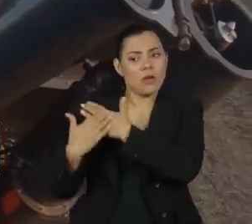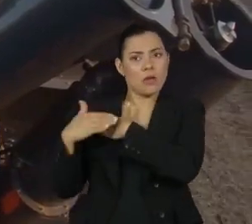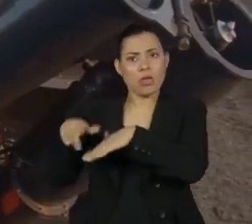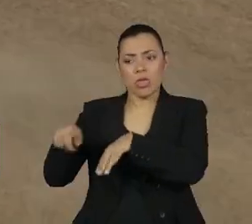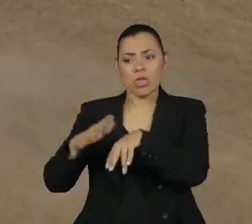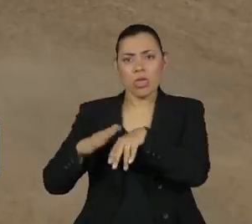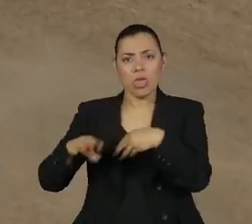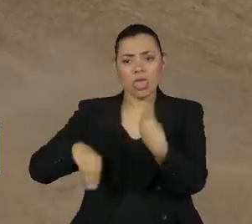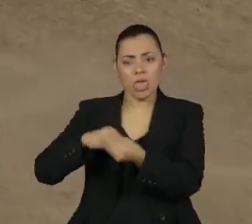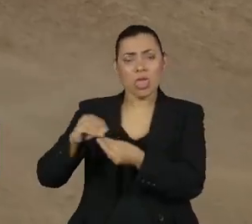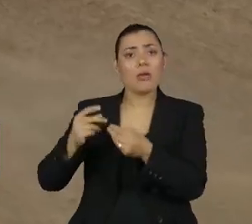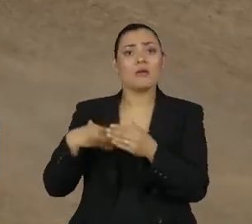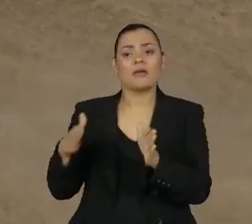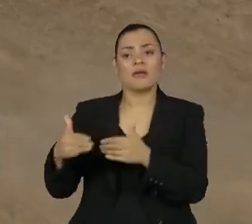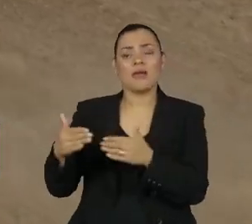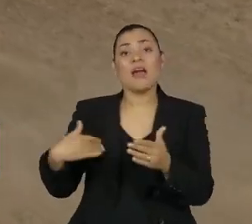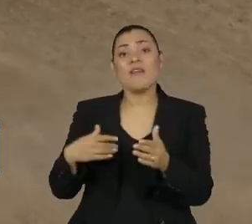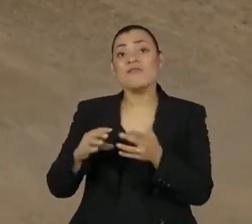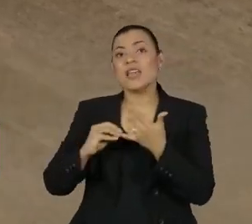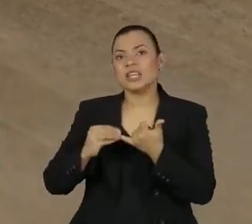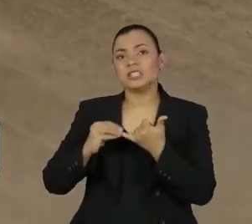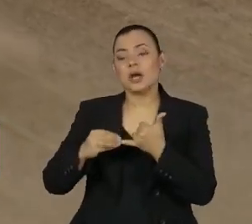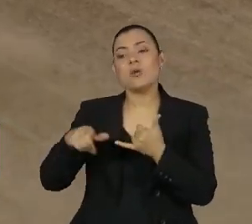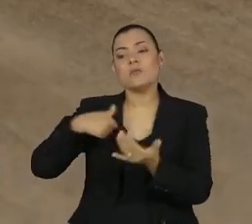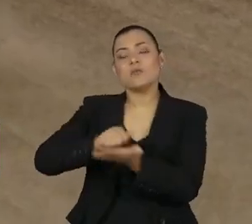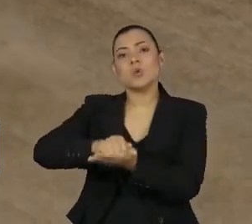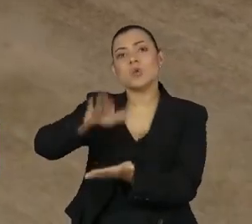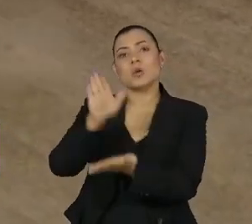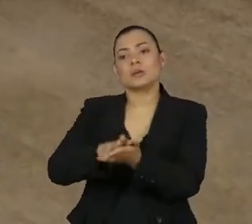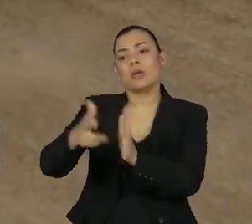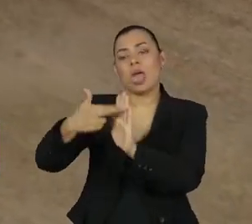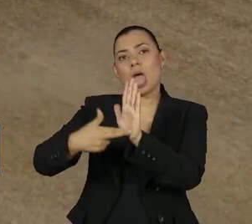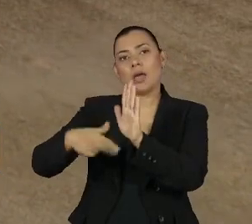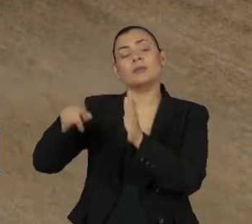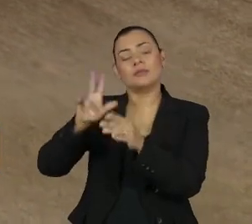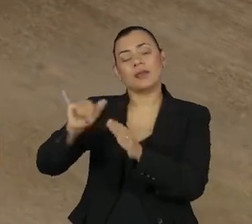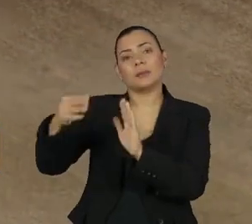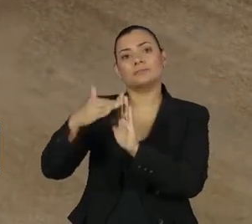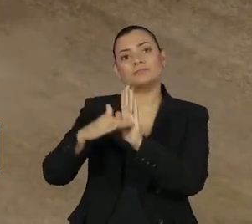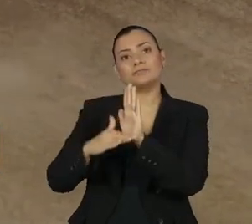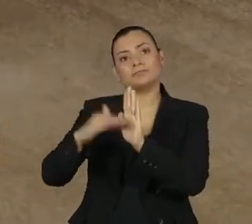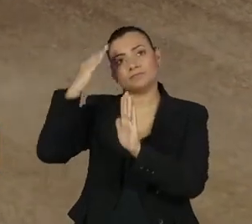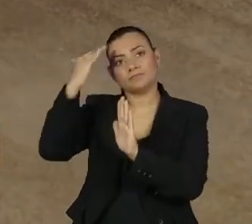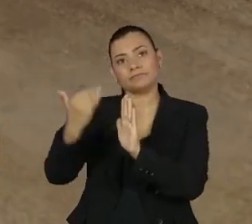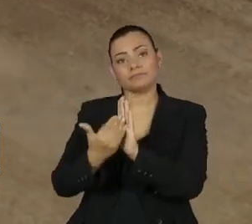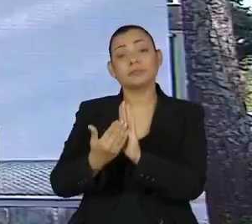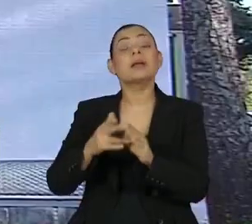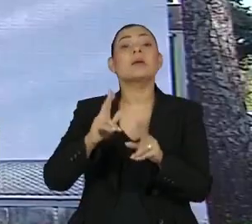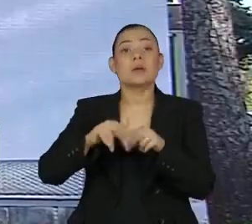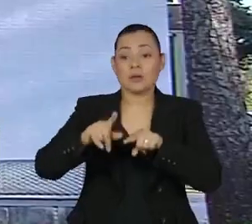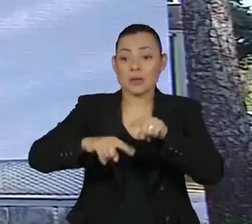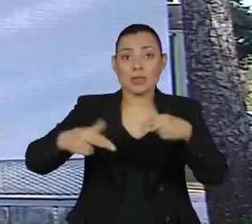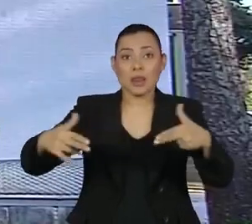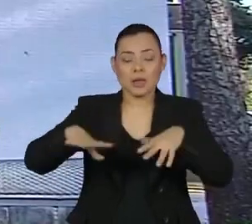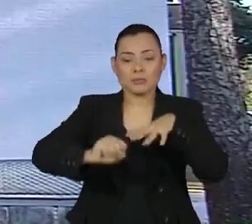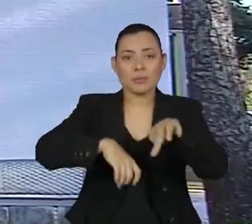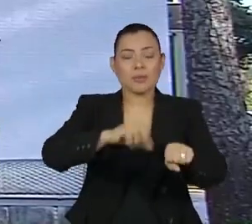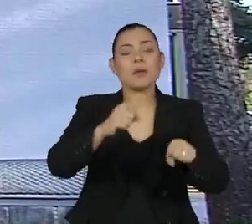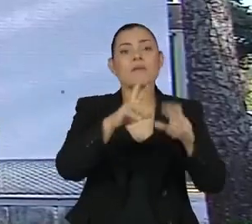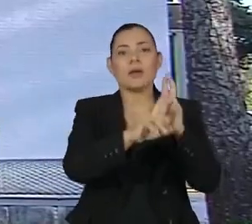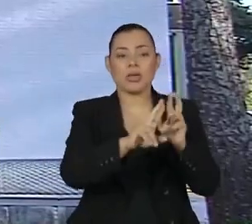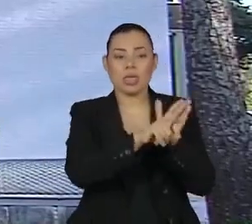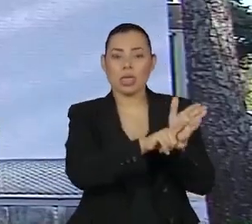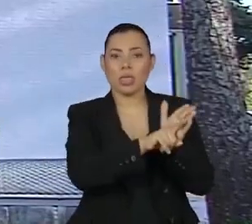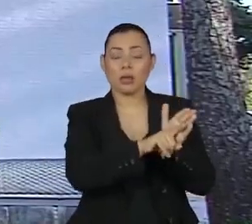embalar o feijão foi intimada E terá de cumprir as exigências de fabricação os produtos apreendidos passarão por análise